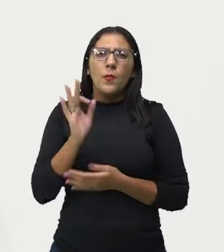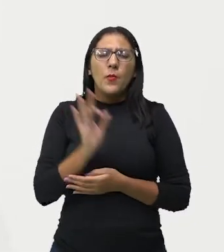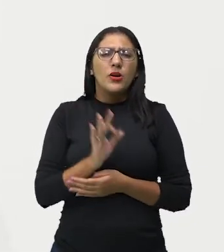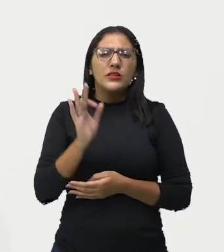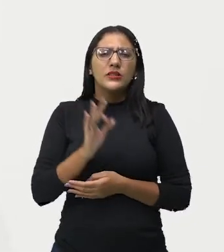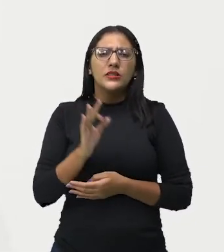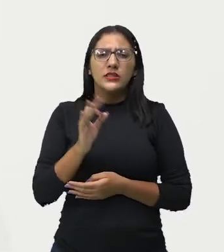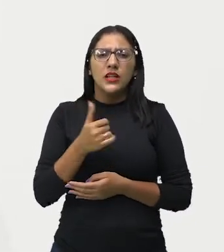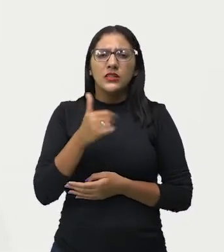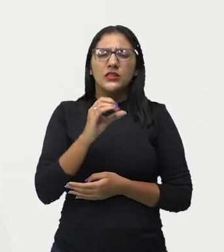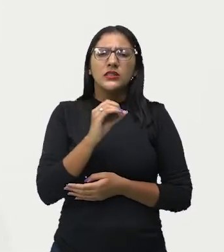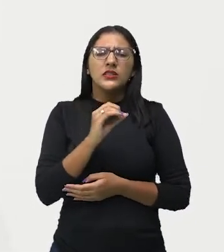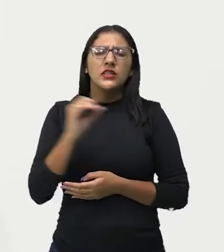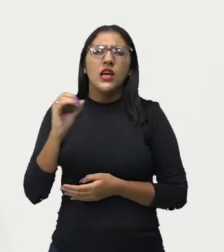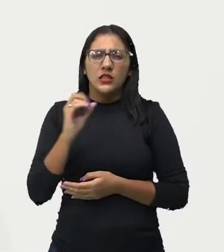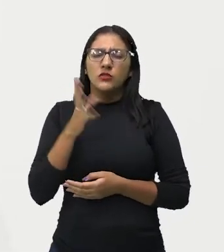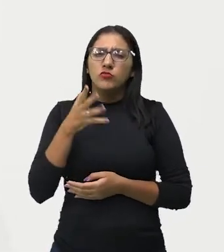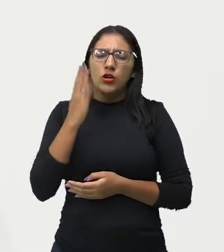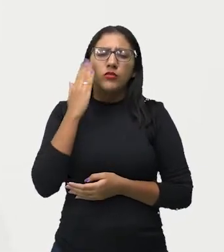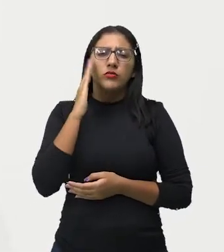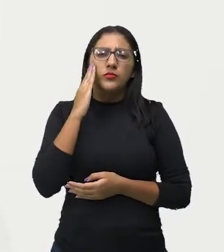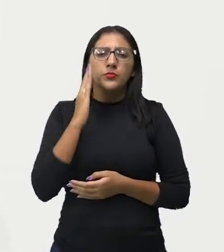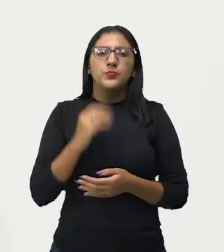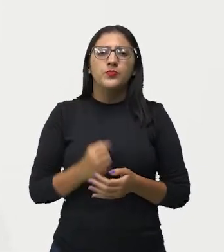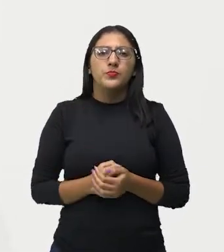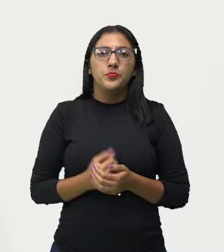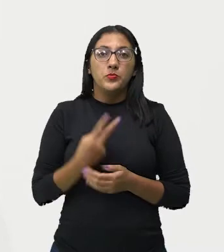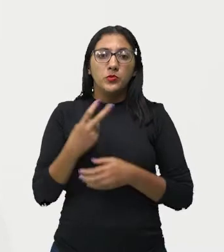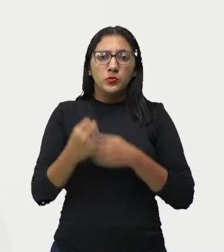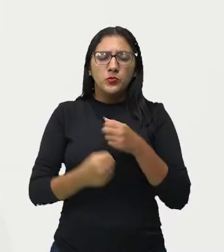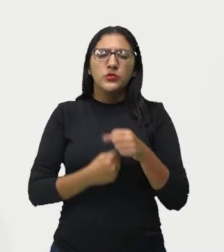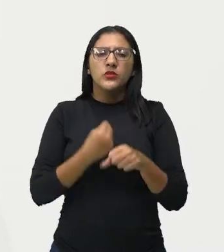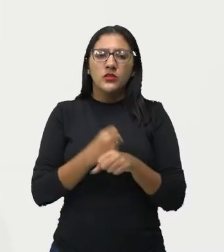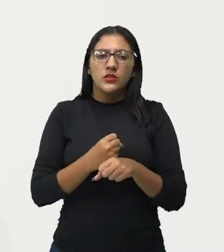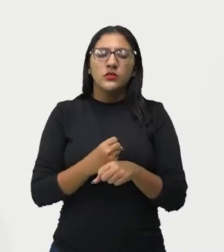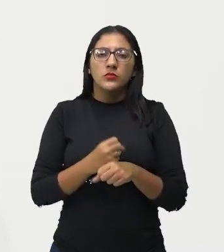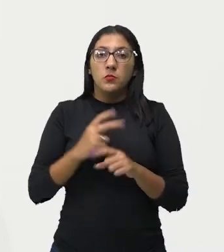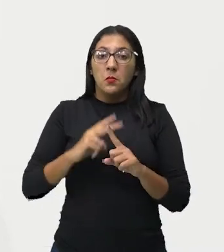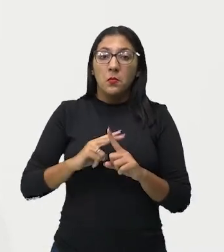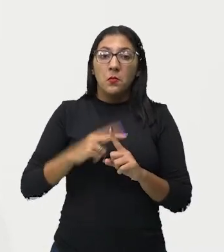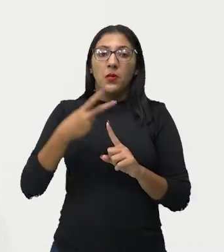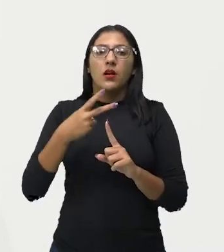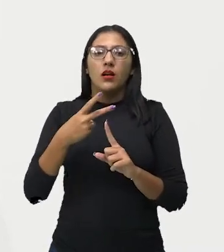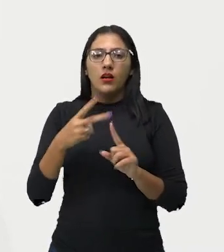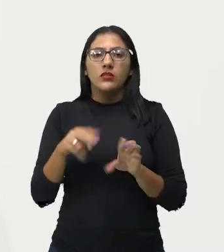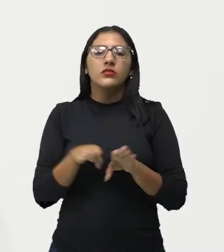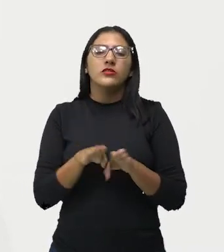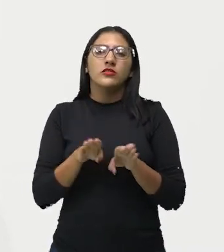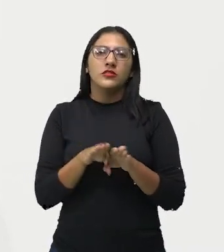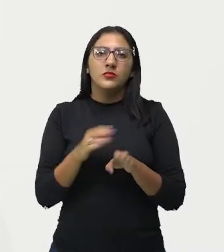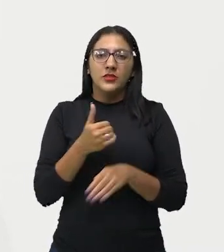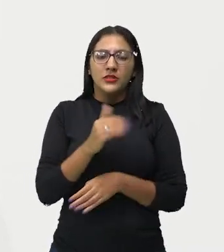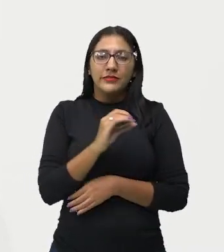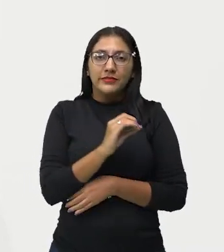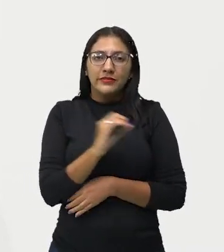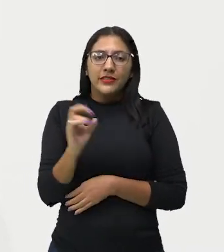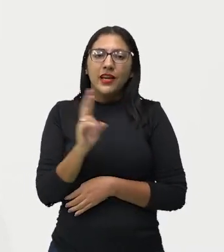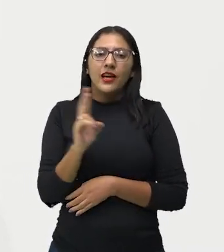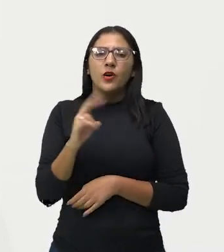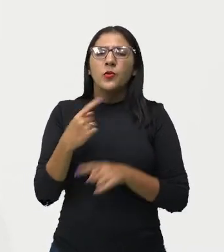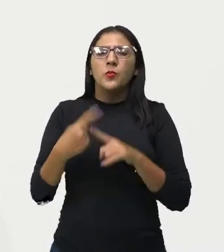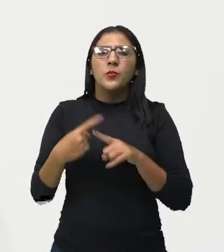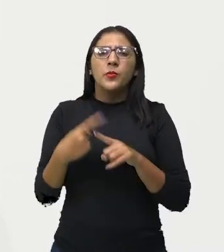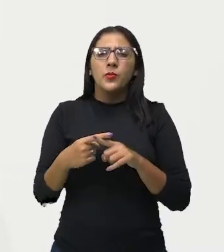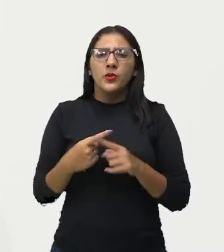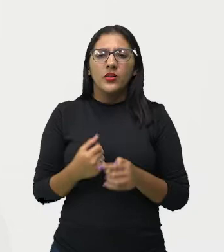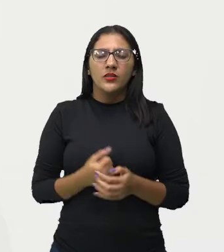o juro de 1.000 é 100, né? É 100. No segundo ano, também ele vai ganhar de juro mais R$100. E por que vai ganhar